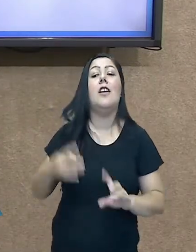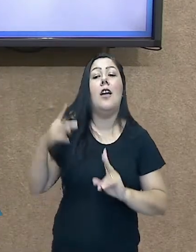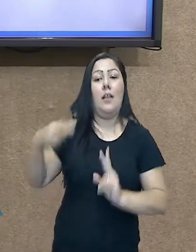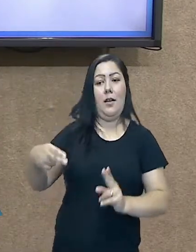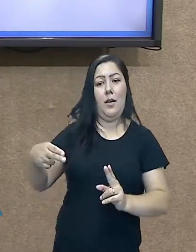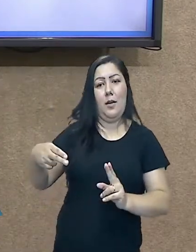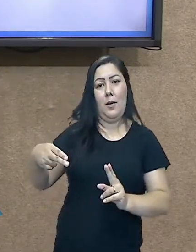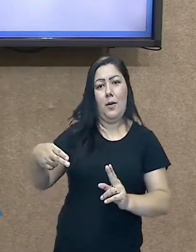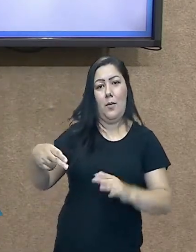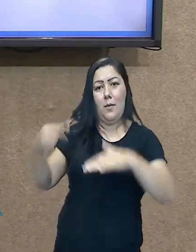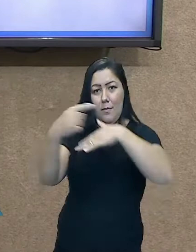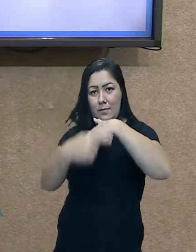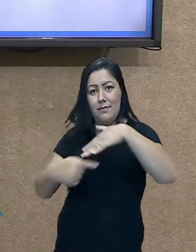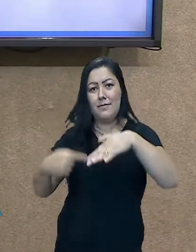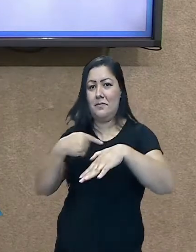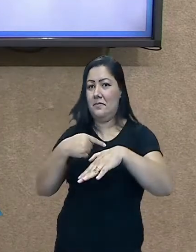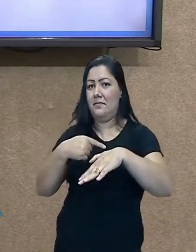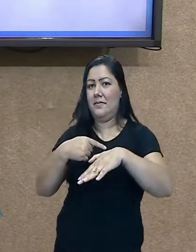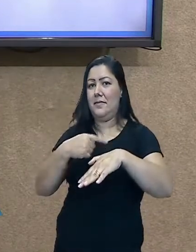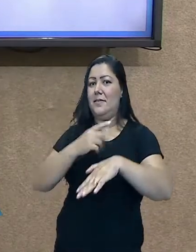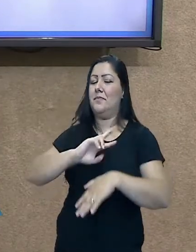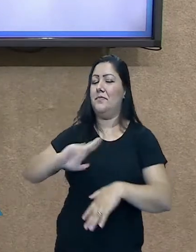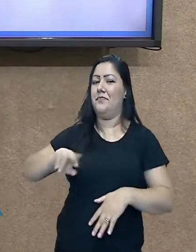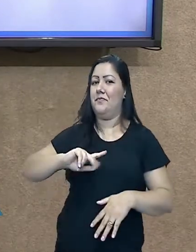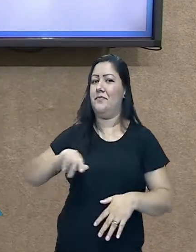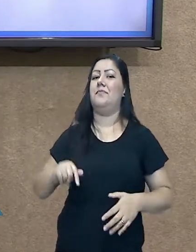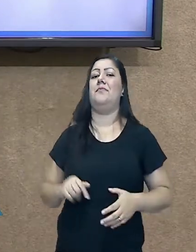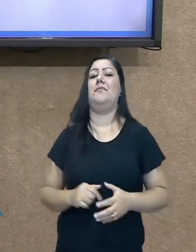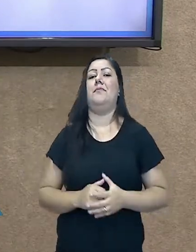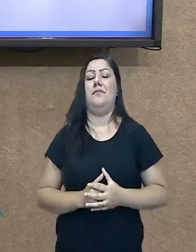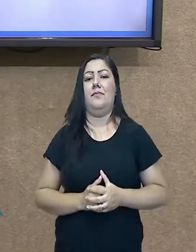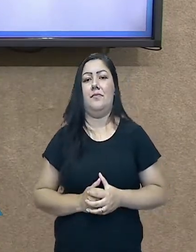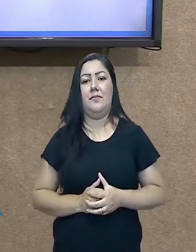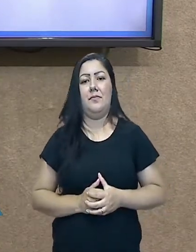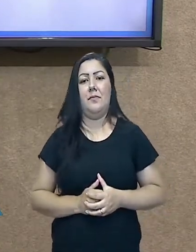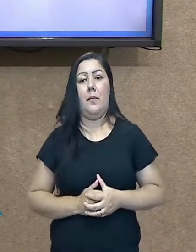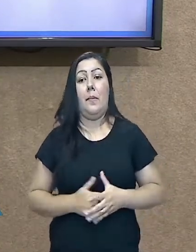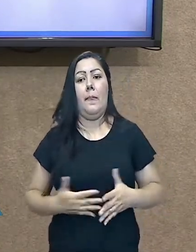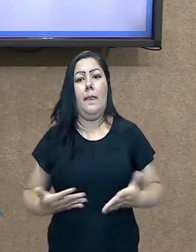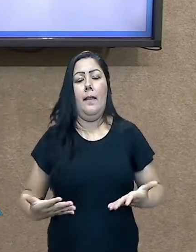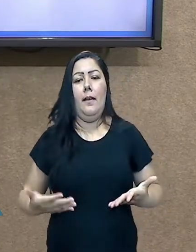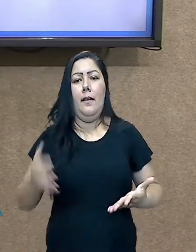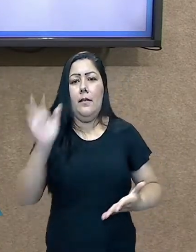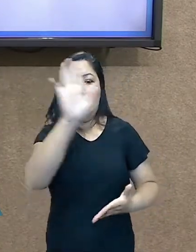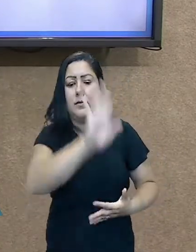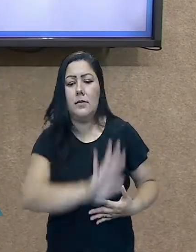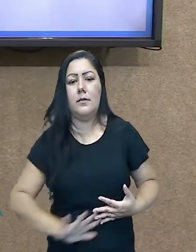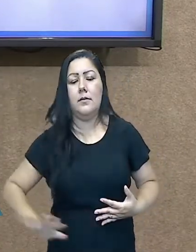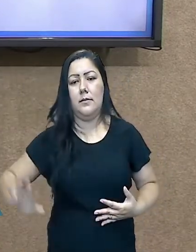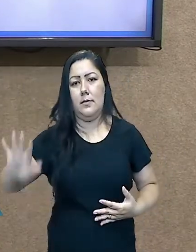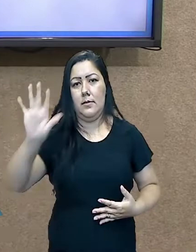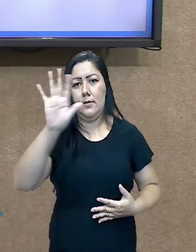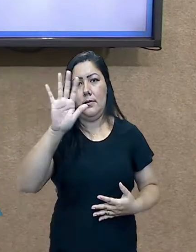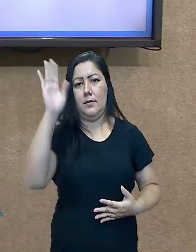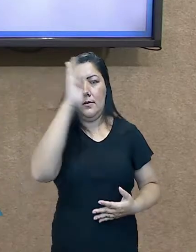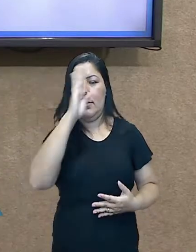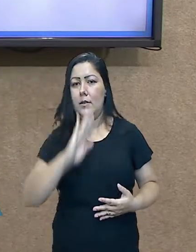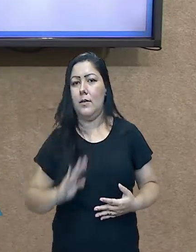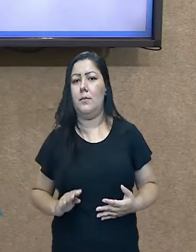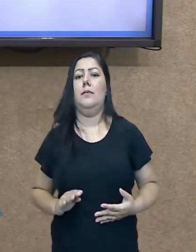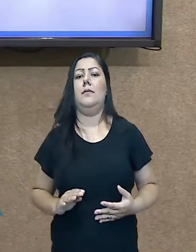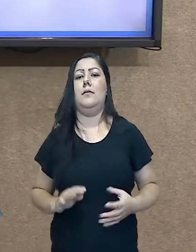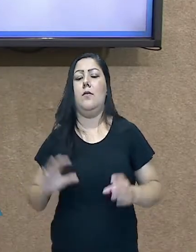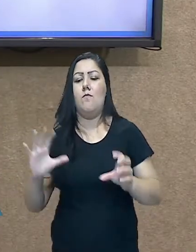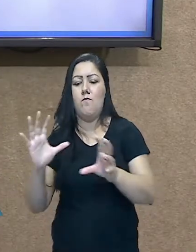Então, esse território foi formado de acordo com o interesse